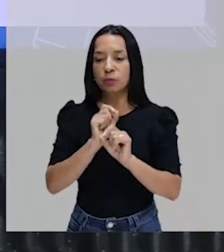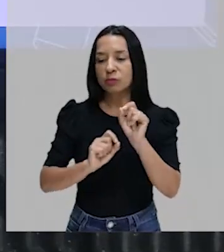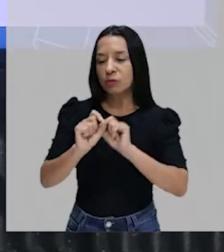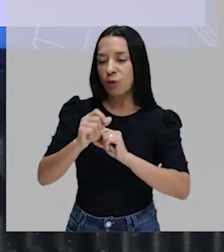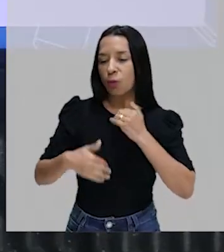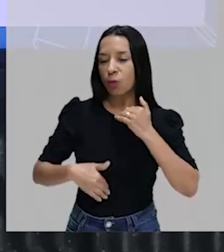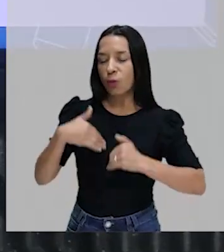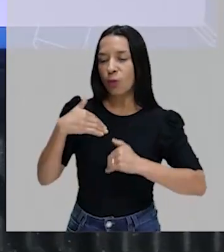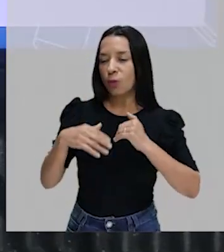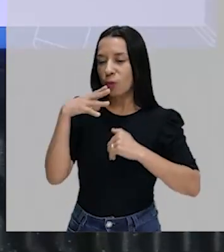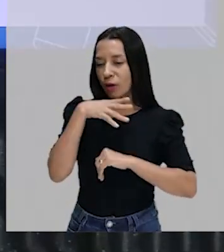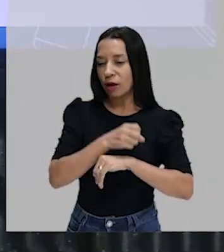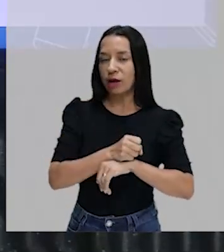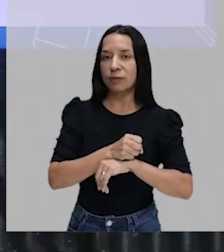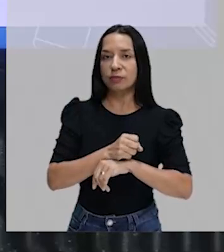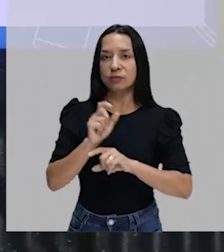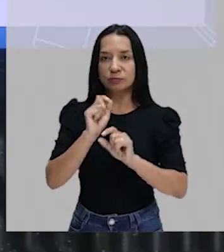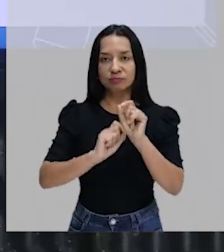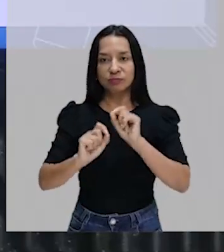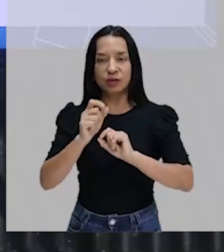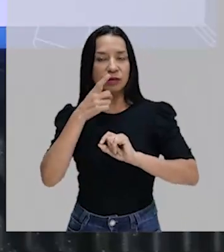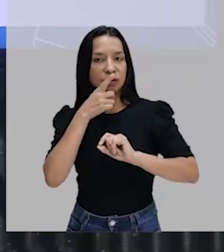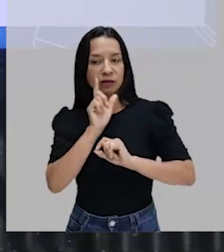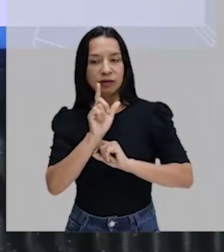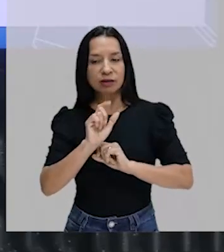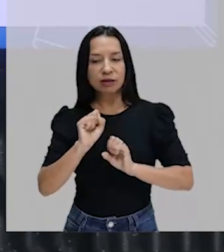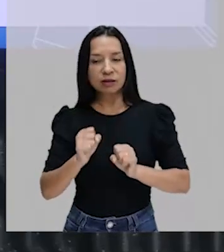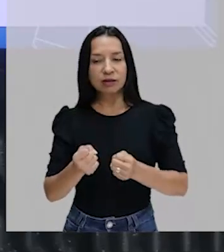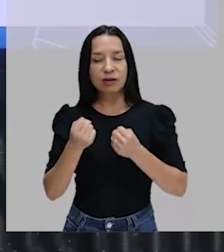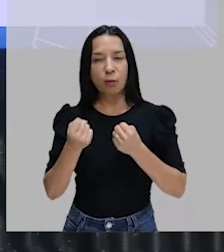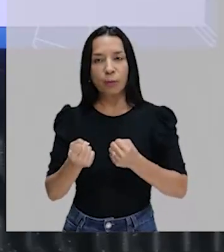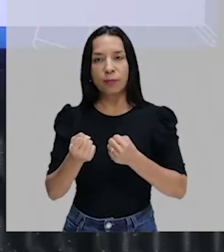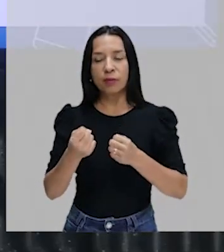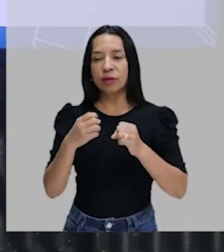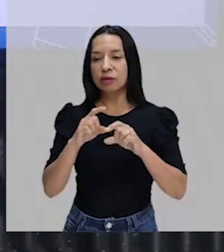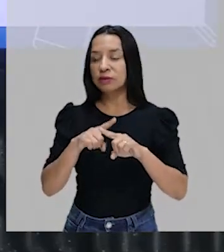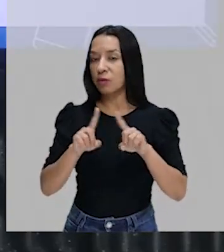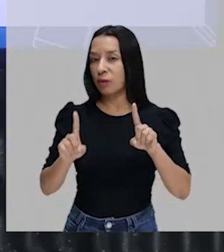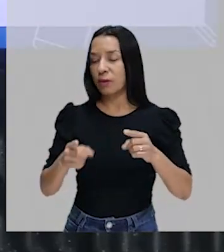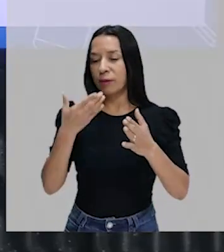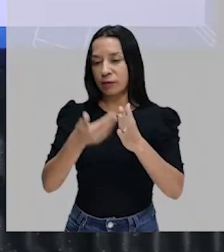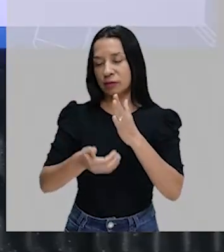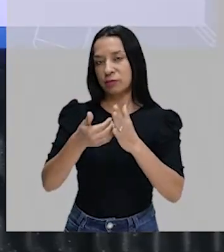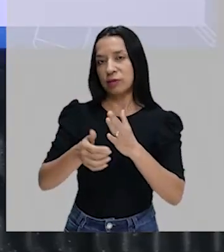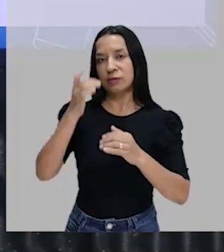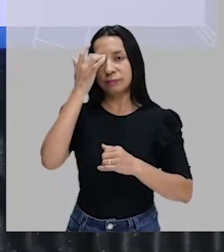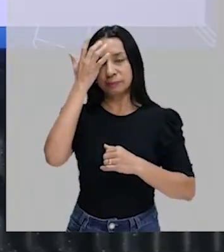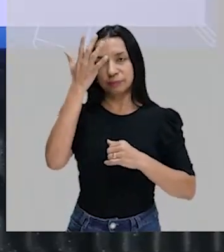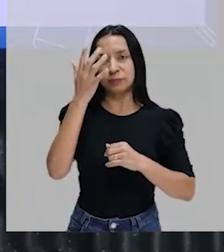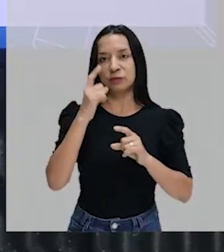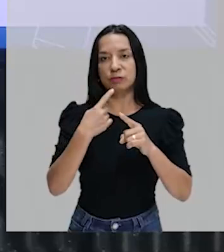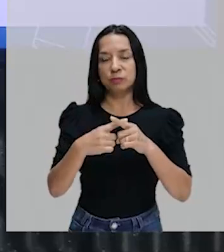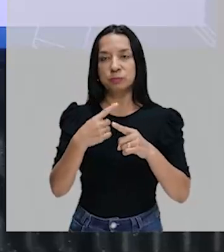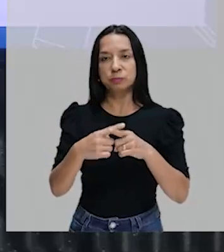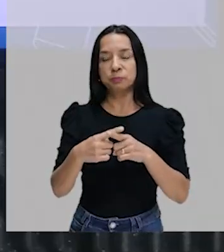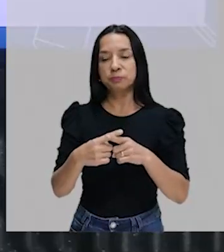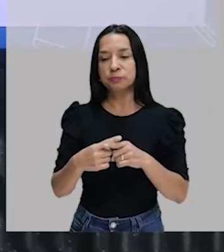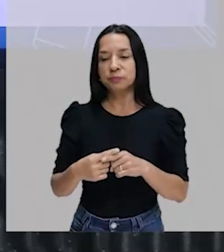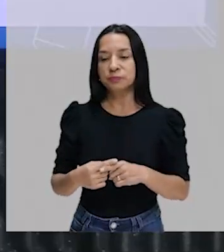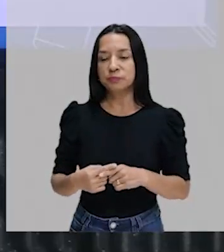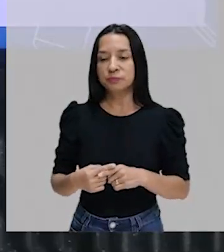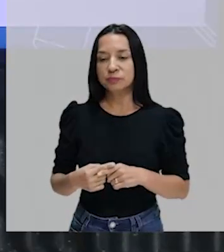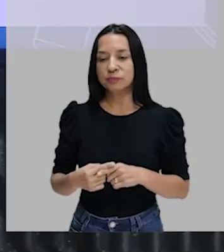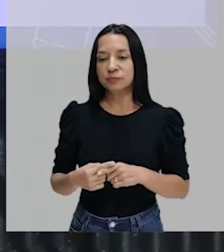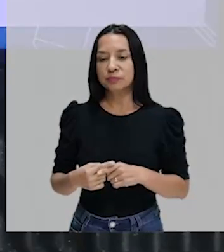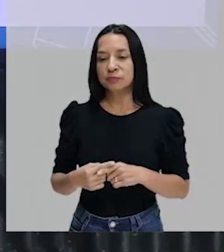muito acelerado, então ele acaba que às vezes ele ganha um peso ali rapidinho, mas também ele perde com muita facilidade, até porque